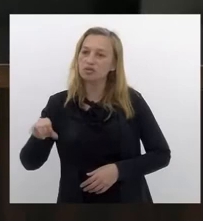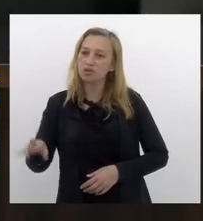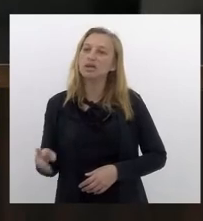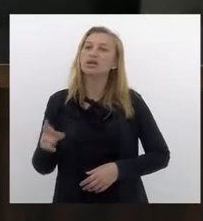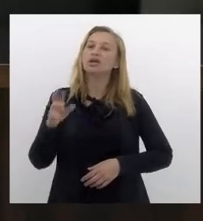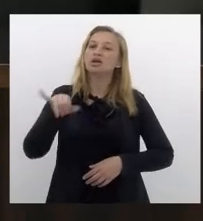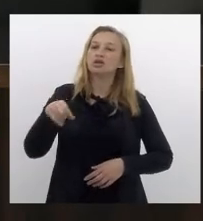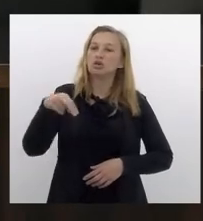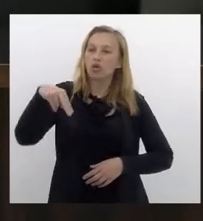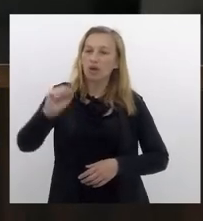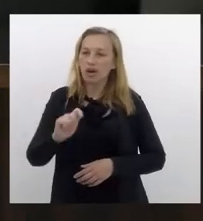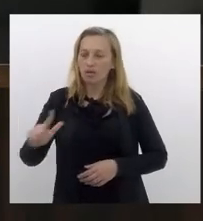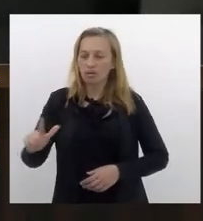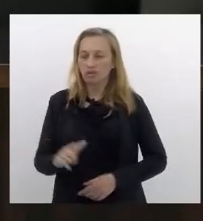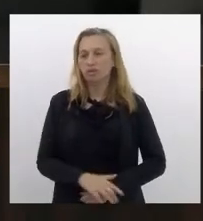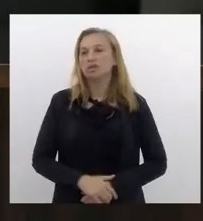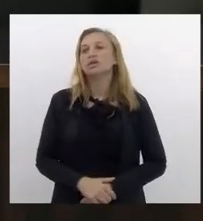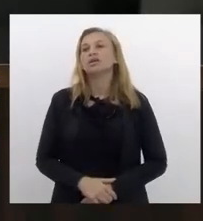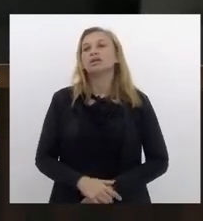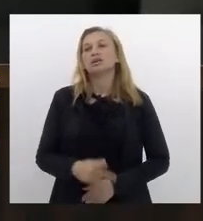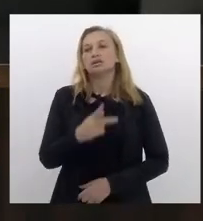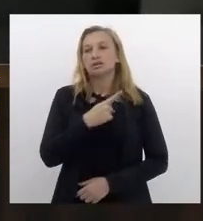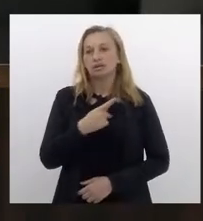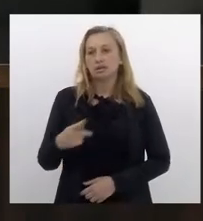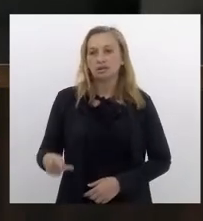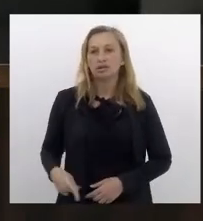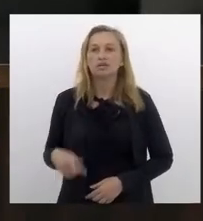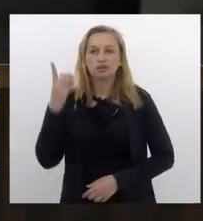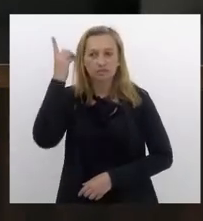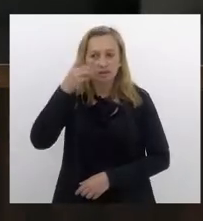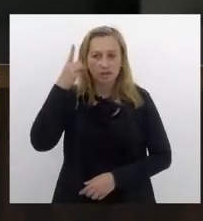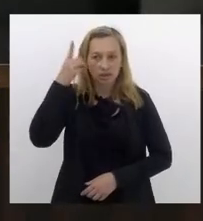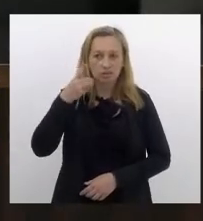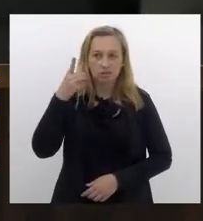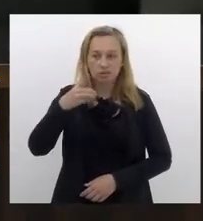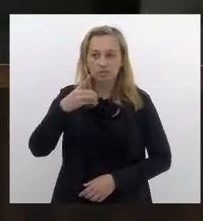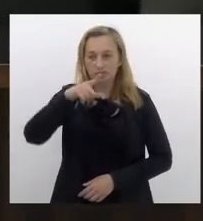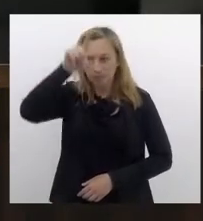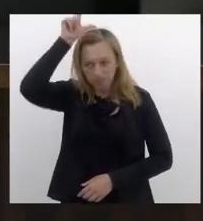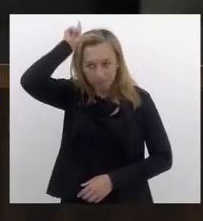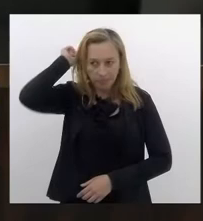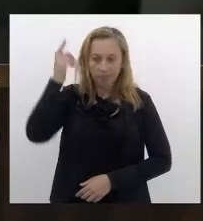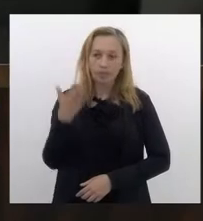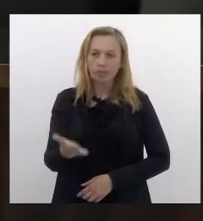de Carvalho. Para me te parecer, presidência designa deputado Luiz Paulo.